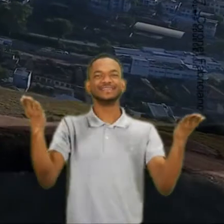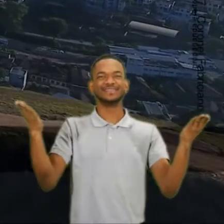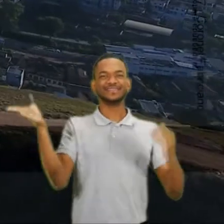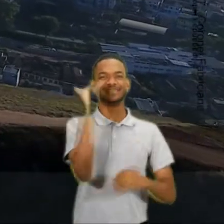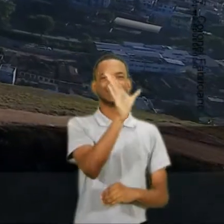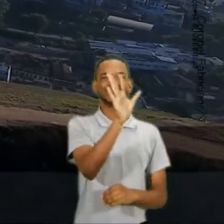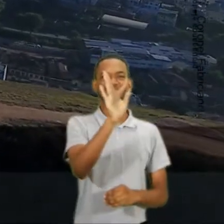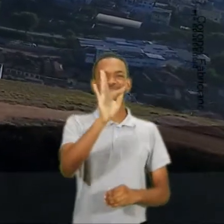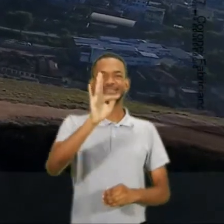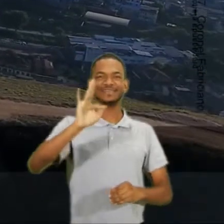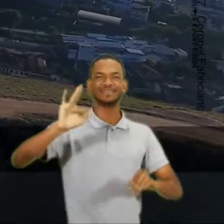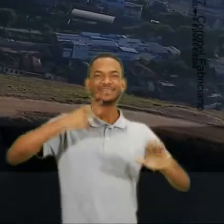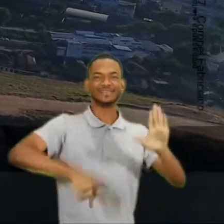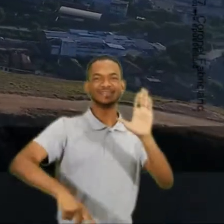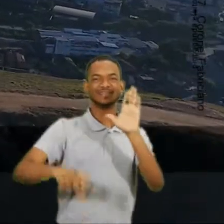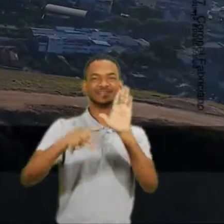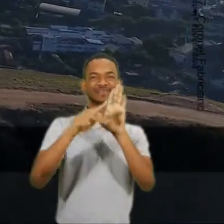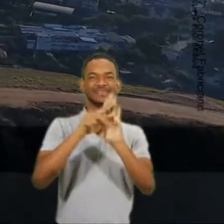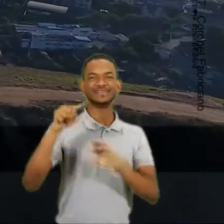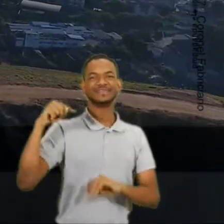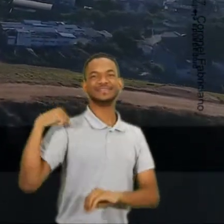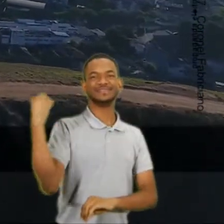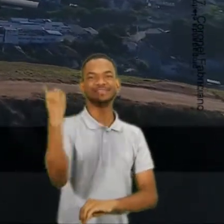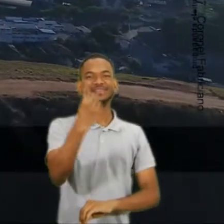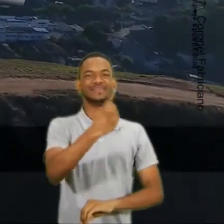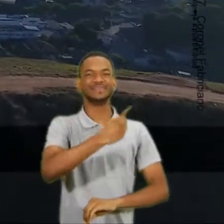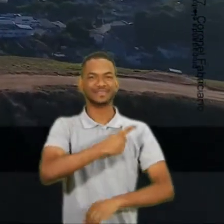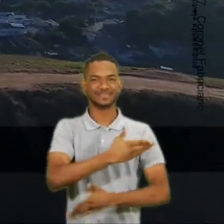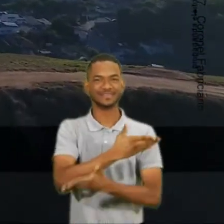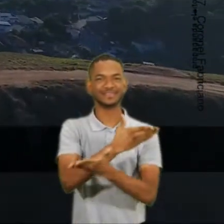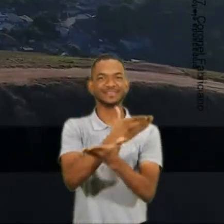nós. Coronel Fabriciano é de todos